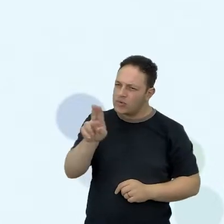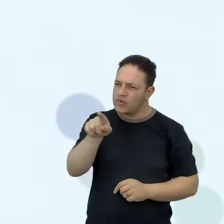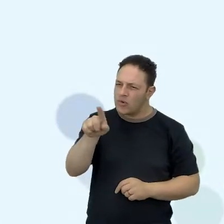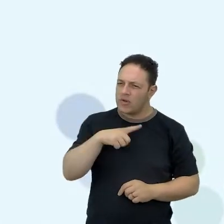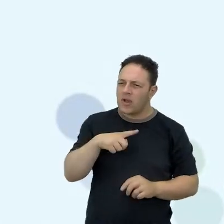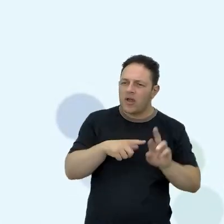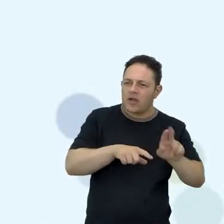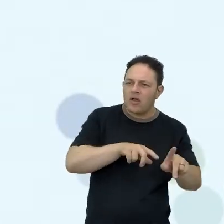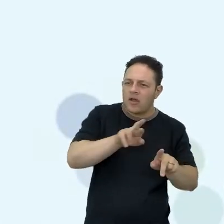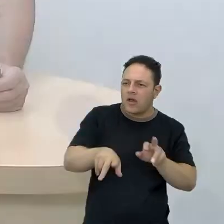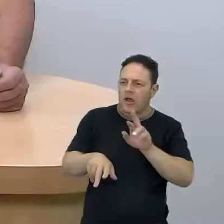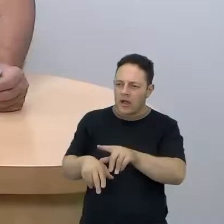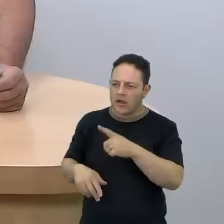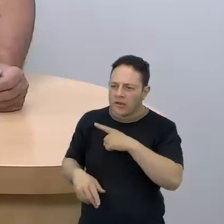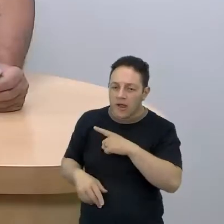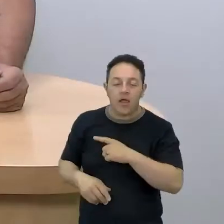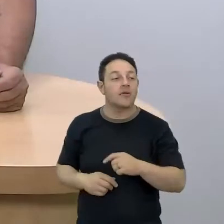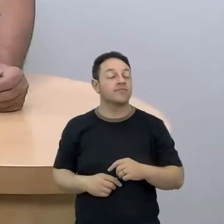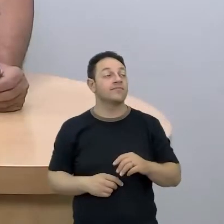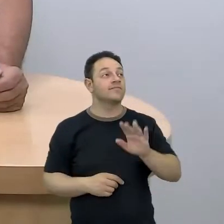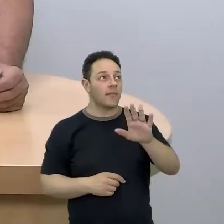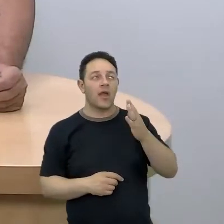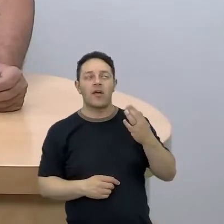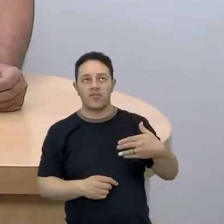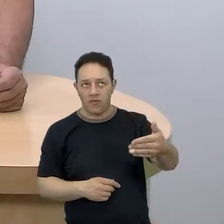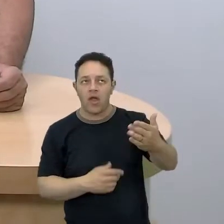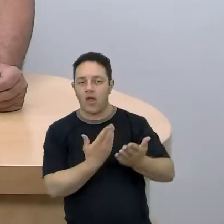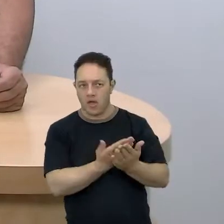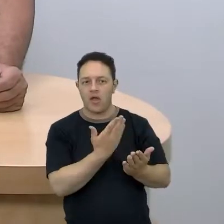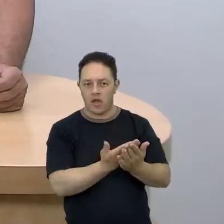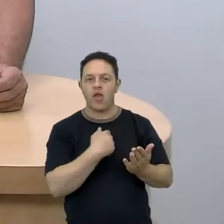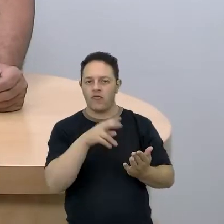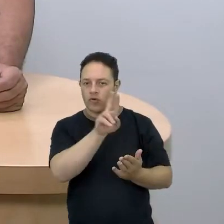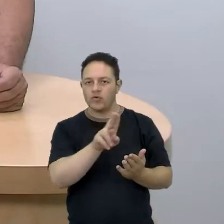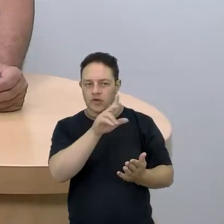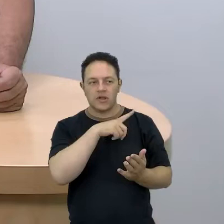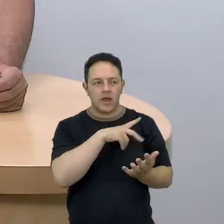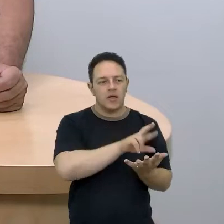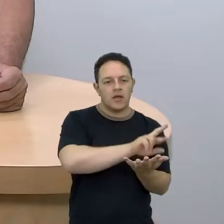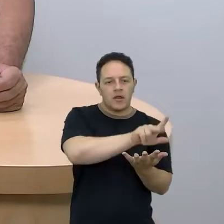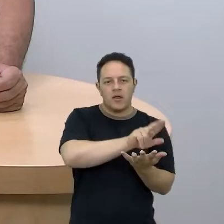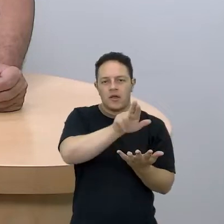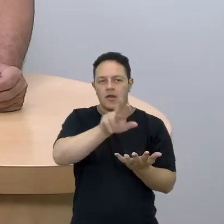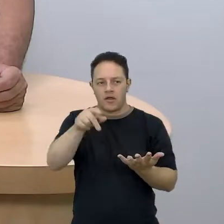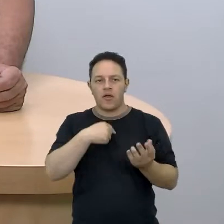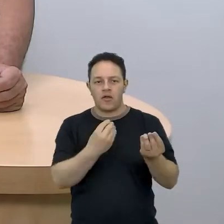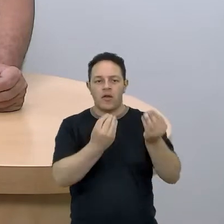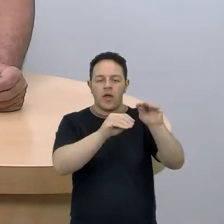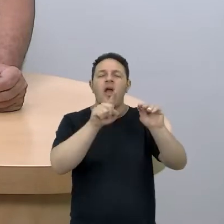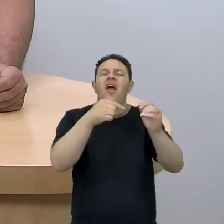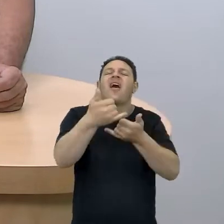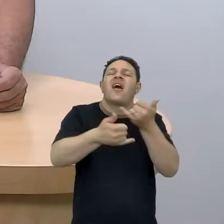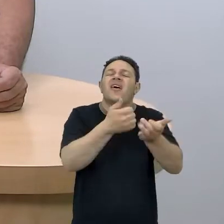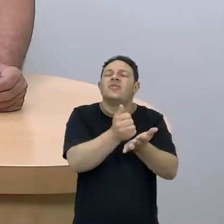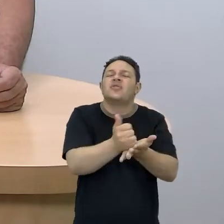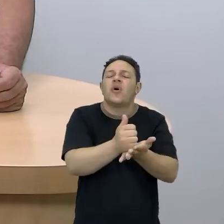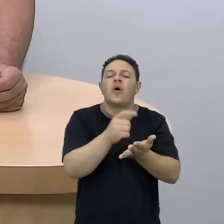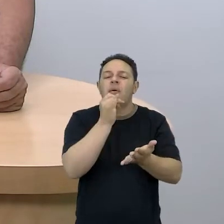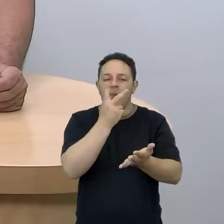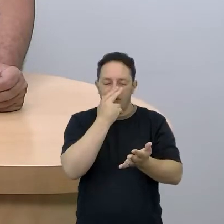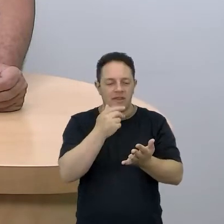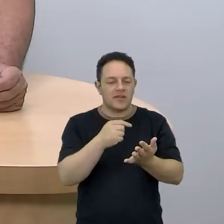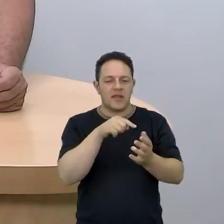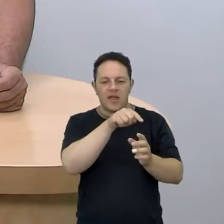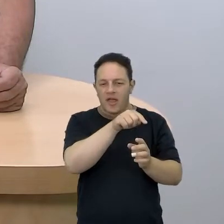Na verdade, vai ter uma aula que eu vou dar ainda para eles, que eu vou usar variáveis, que acho que é a última aula que eu montei, que é um joguinho que o bichinho